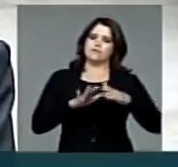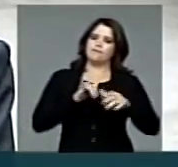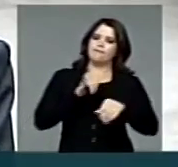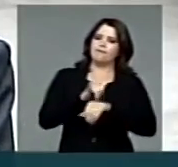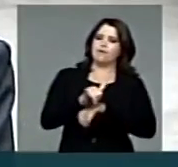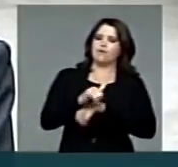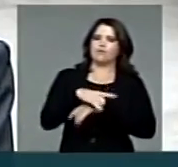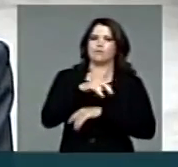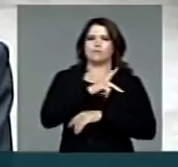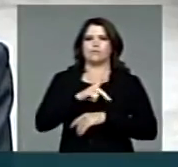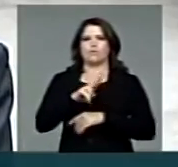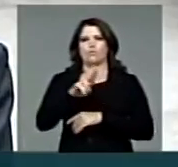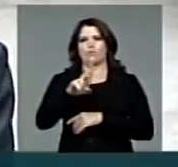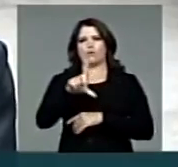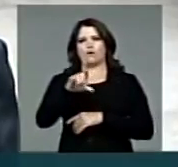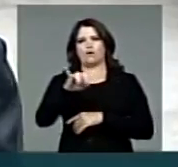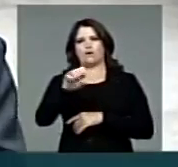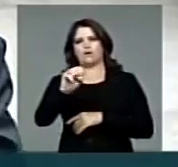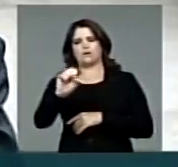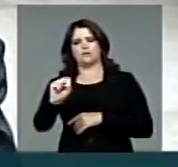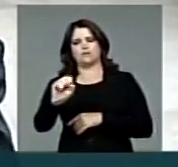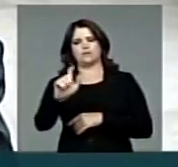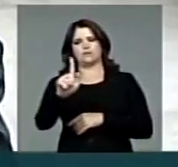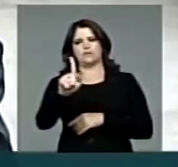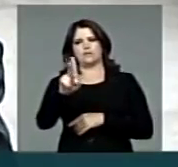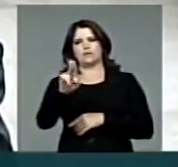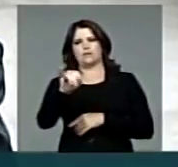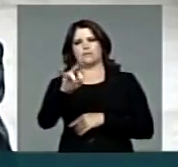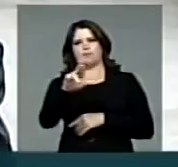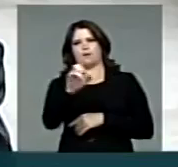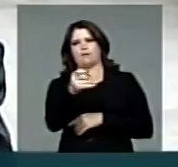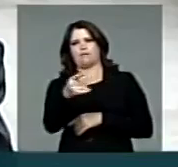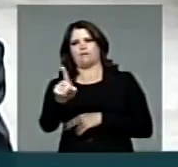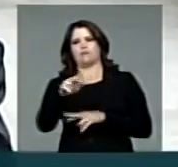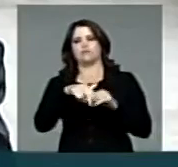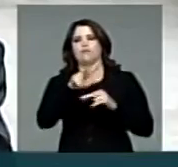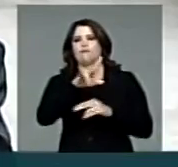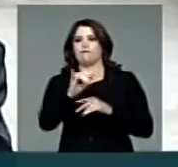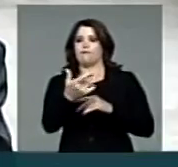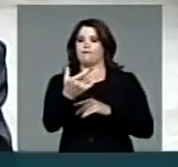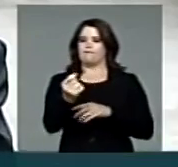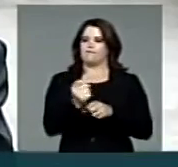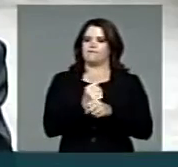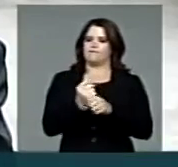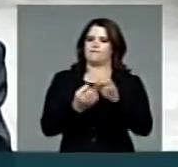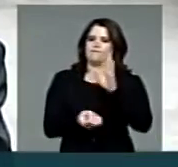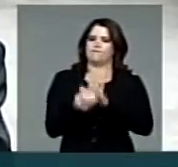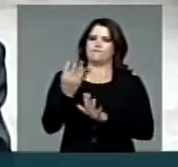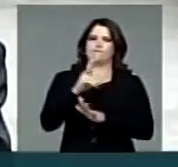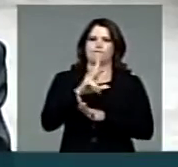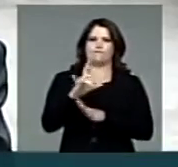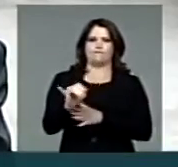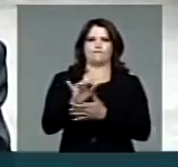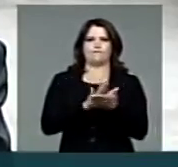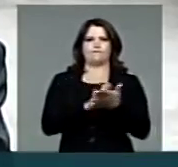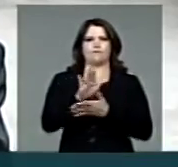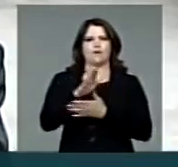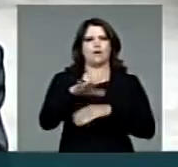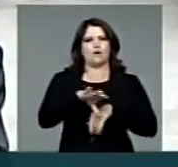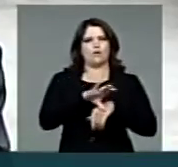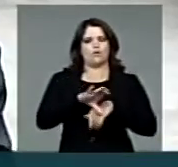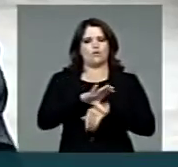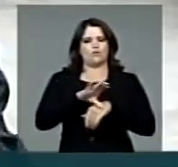eventuais do presidente Ulisses Guimarães, e quando completamos 20 anos de promulgação da Carta